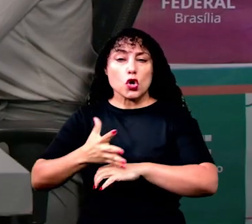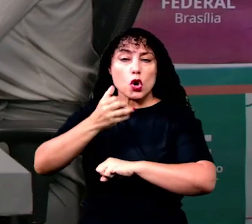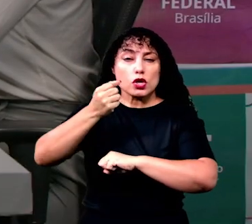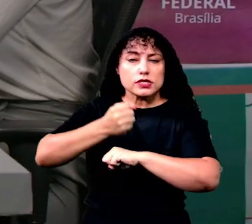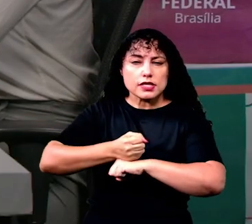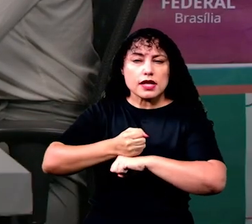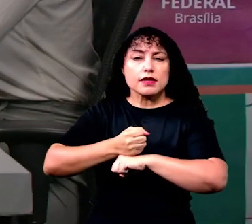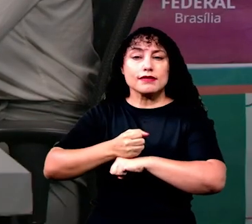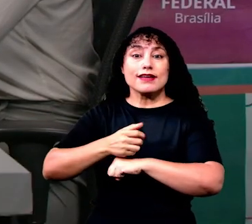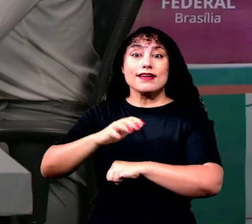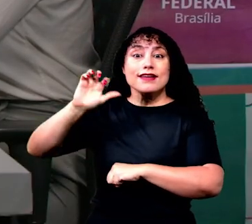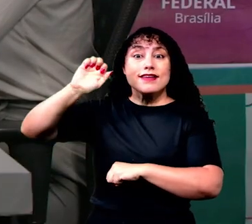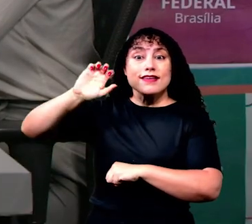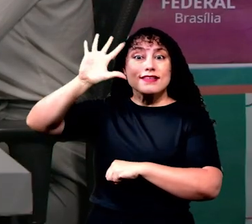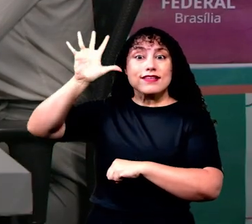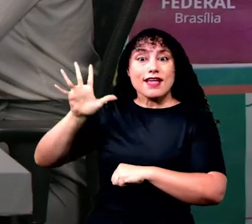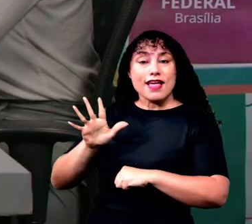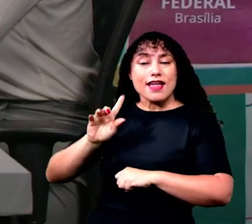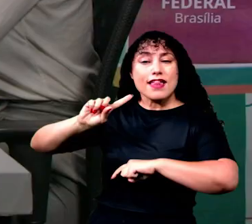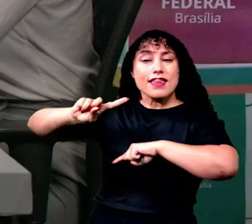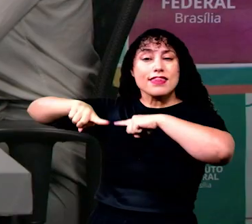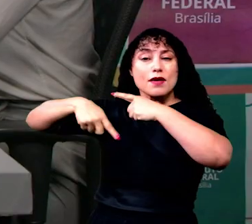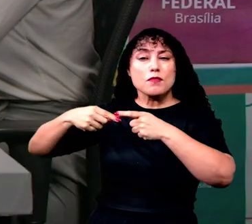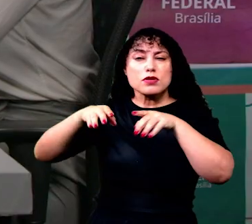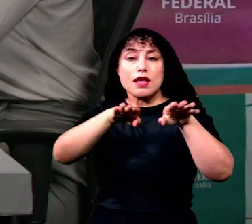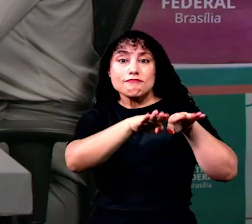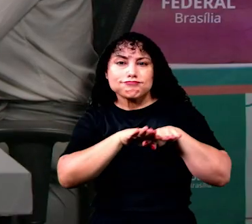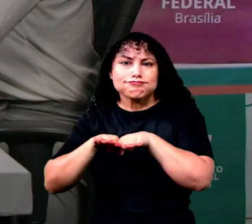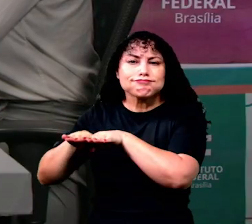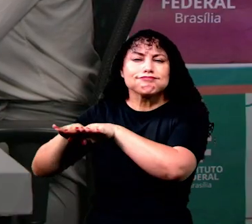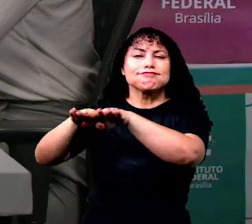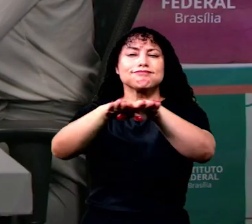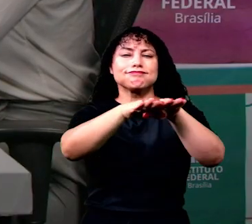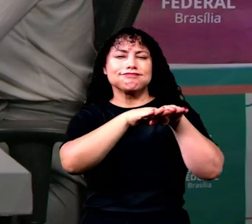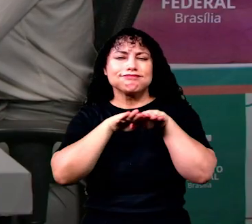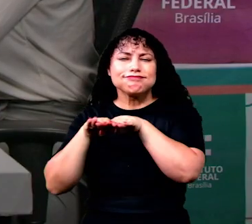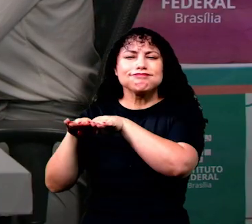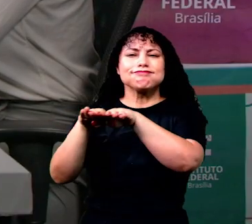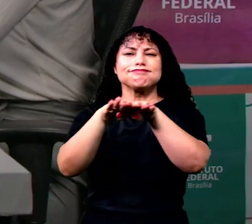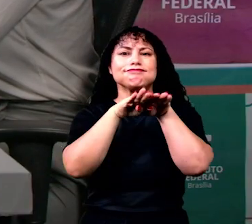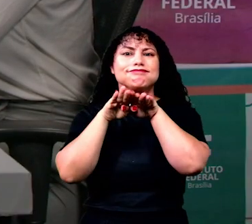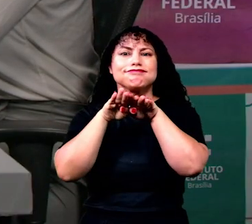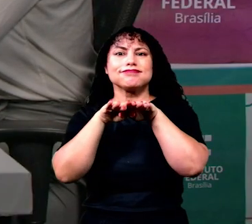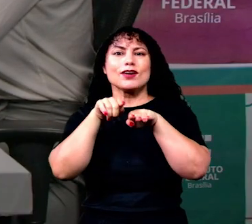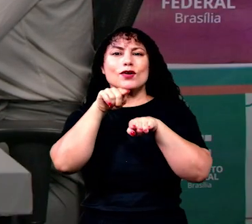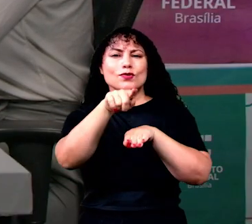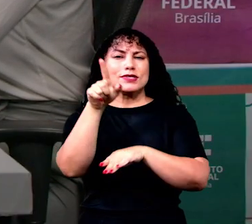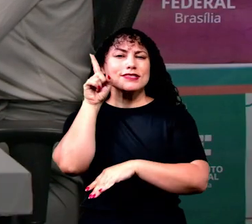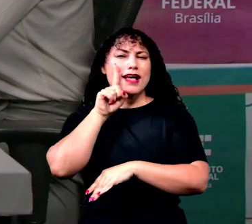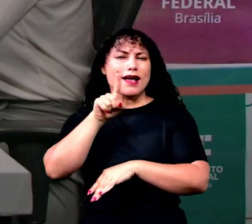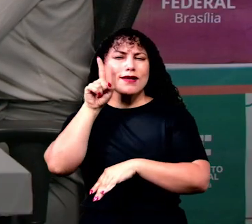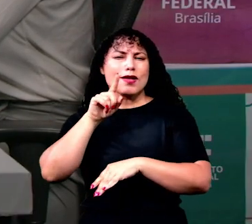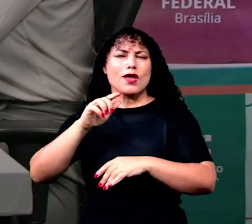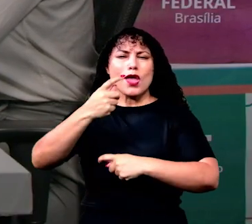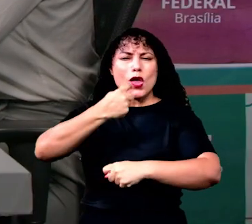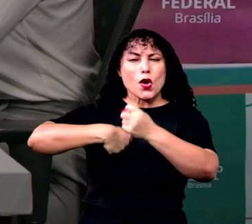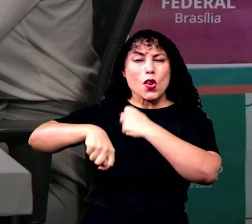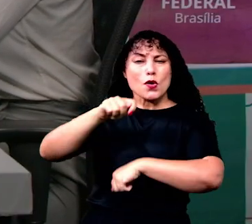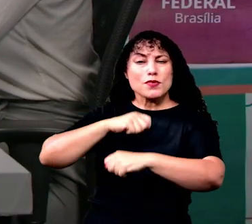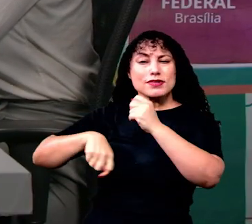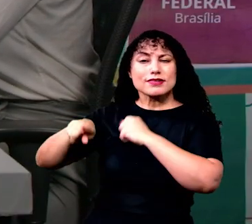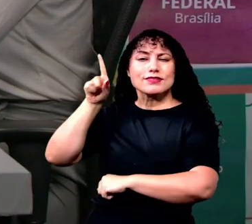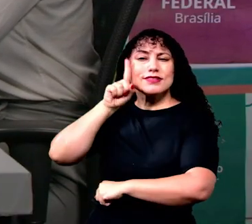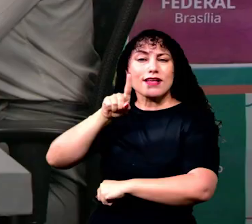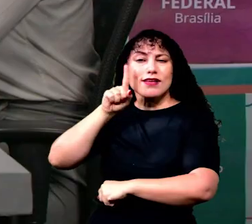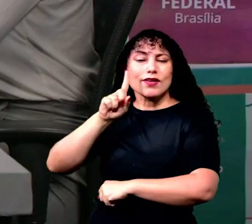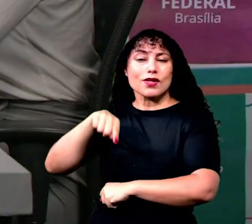de colonização, né, britânica e depois dessa hegemonia eh, dos Estados Unidos, né, econômica